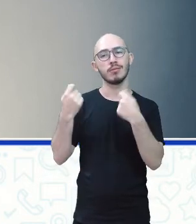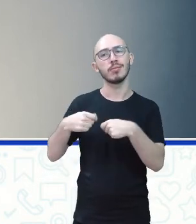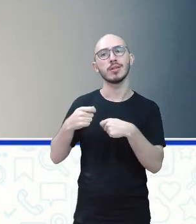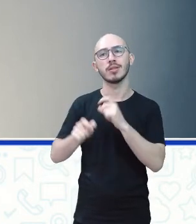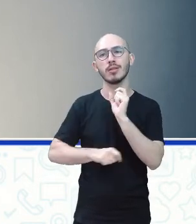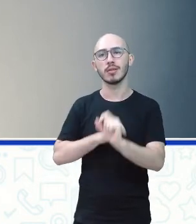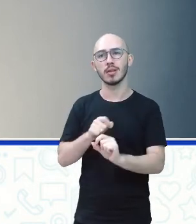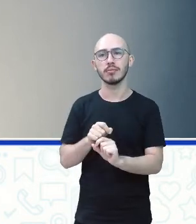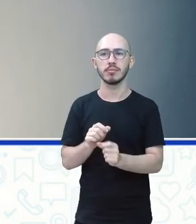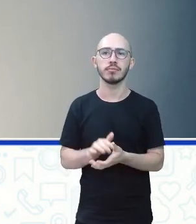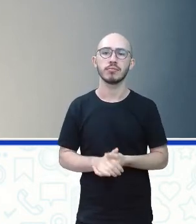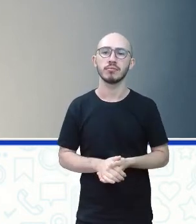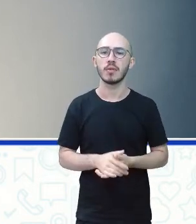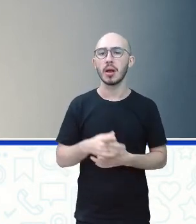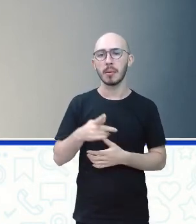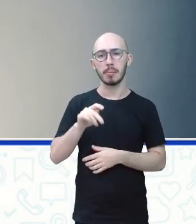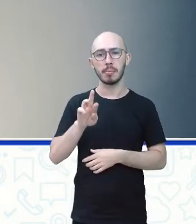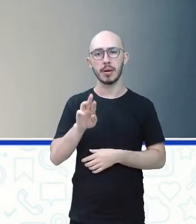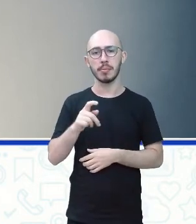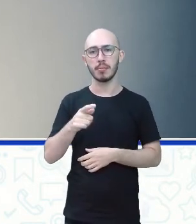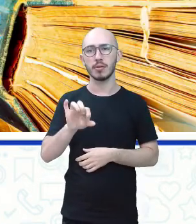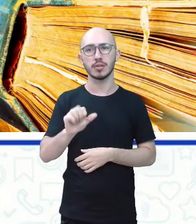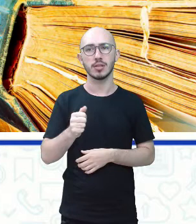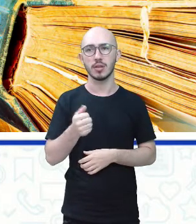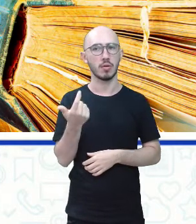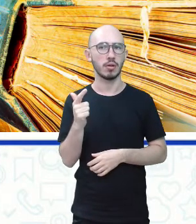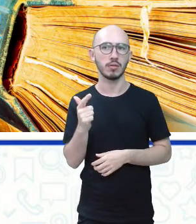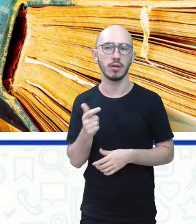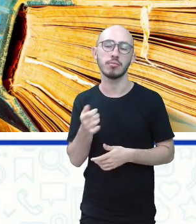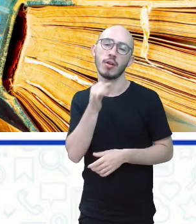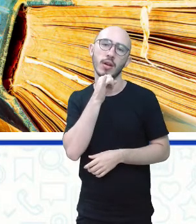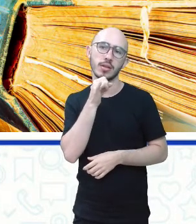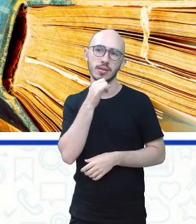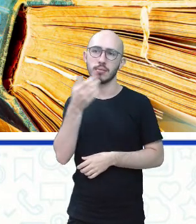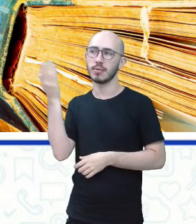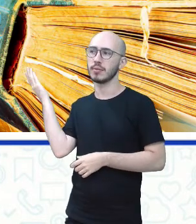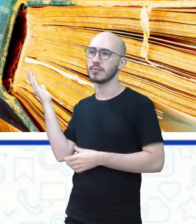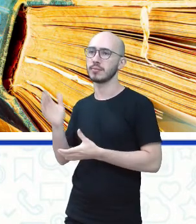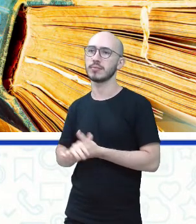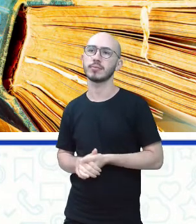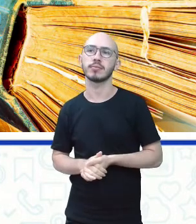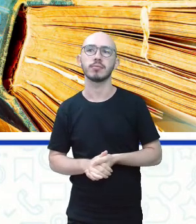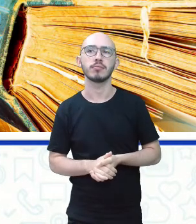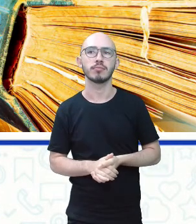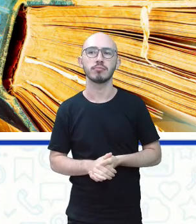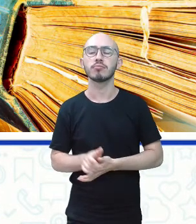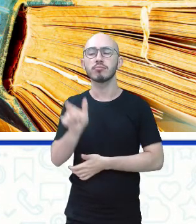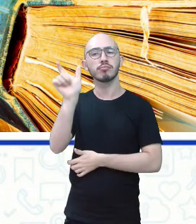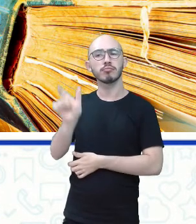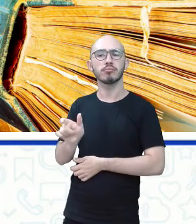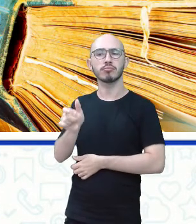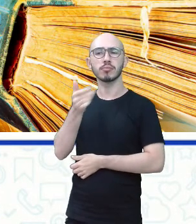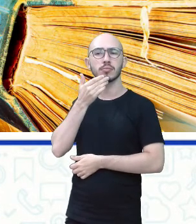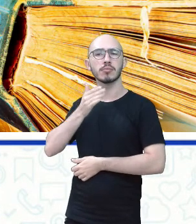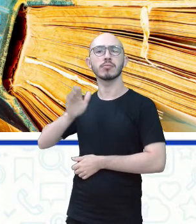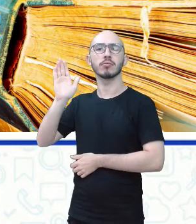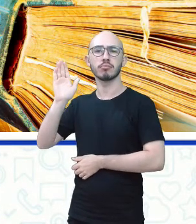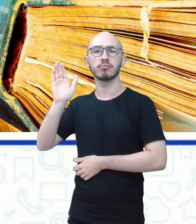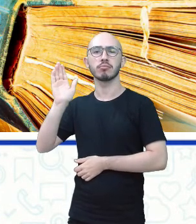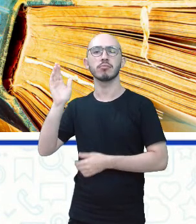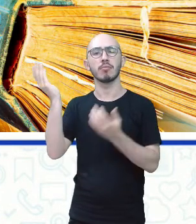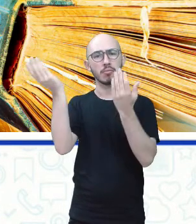preposição, como está nos exemplos a seguir. O candidato realizou a